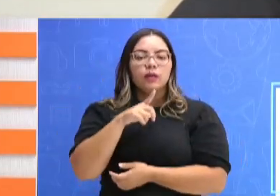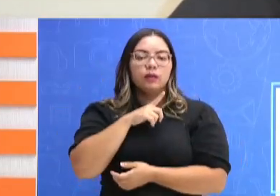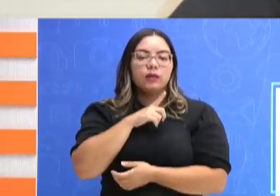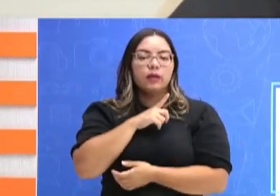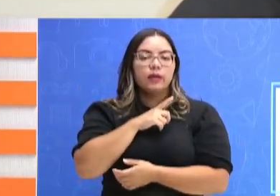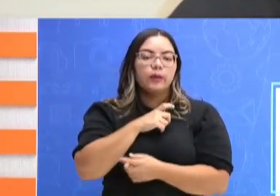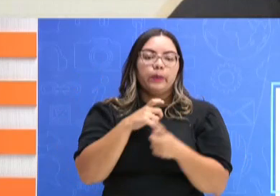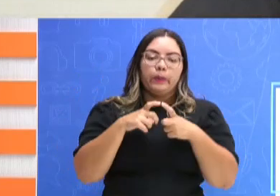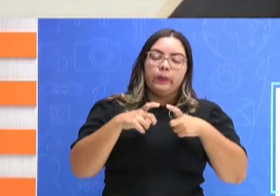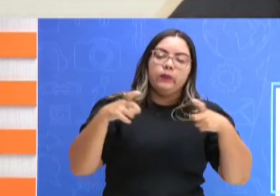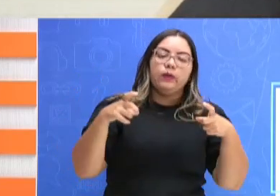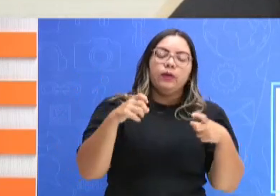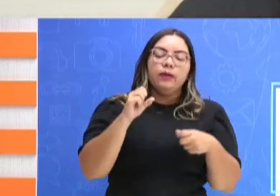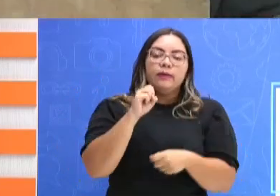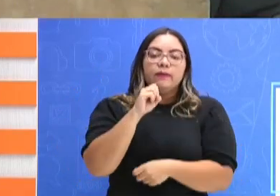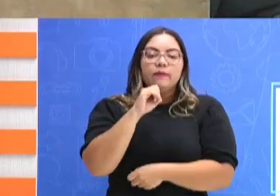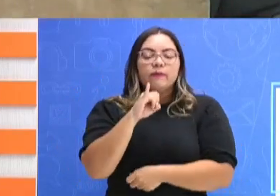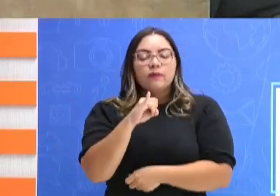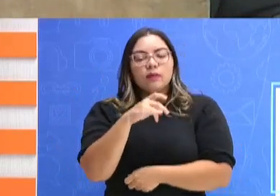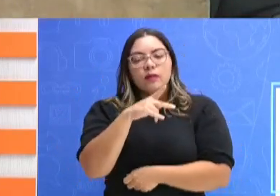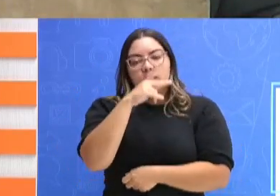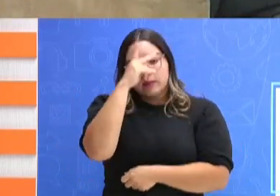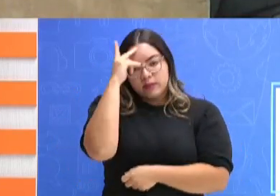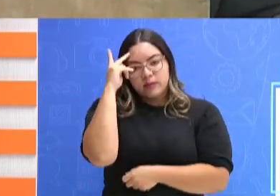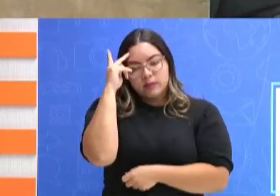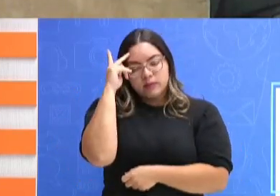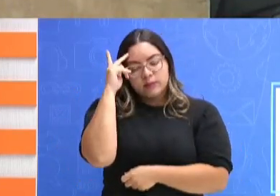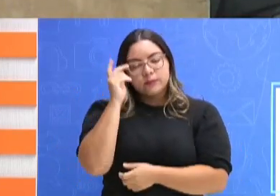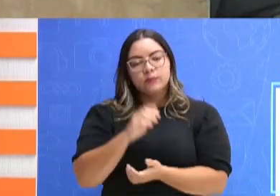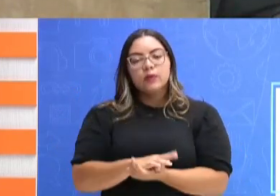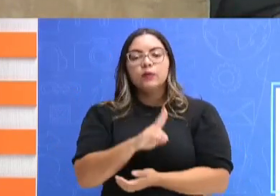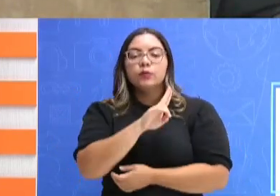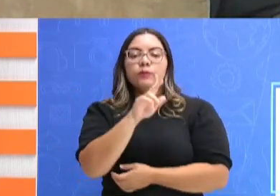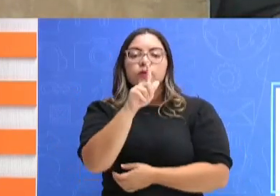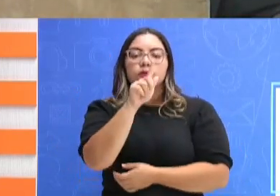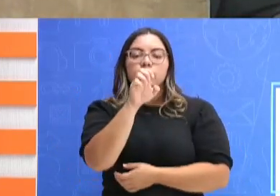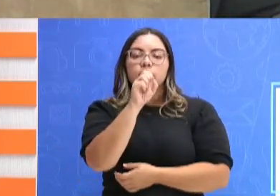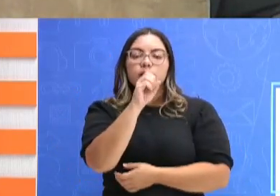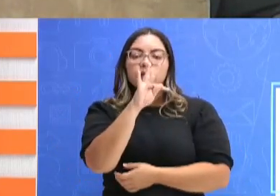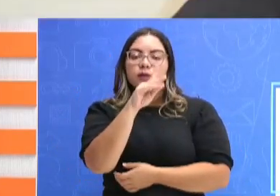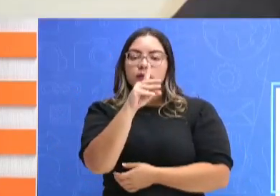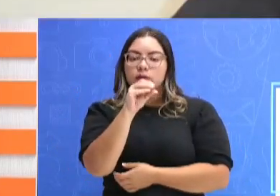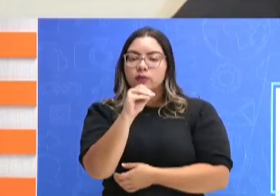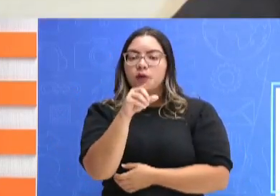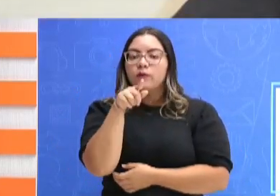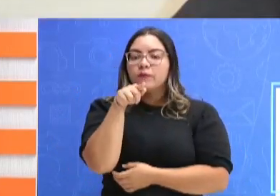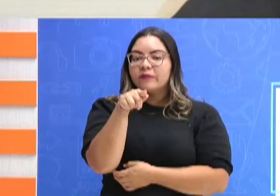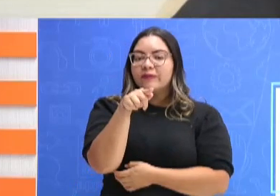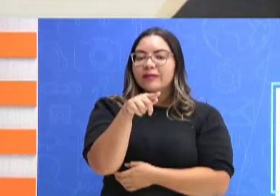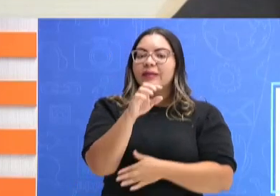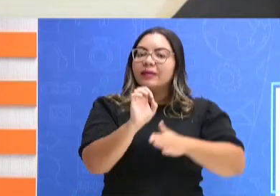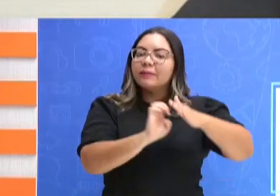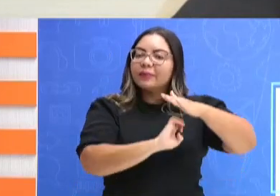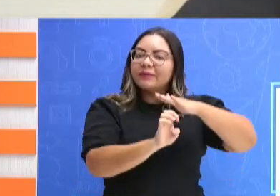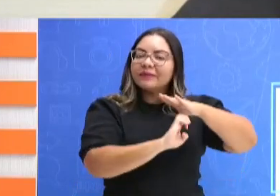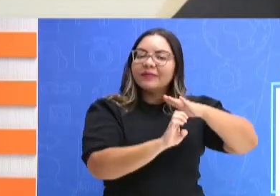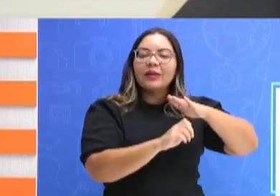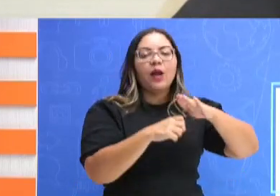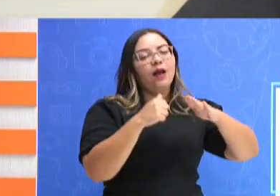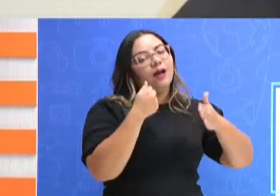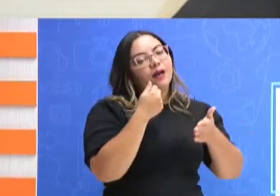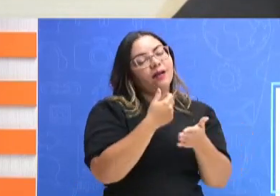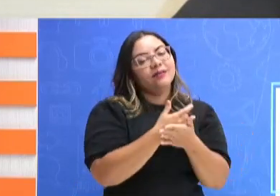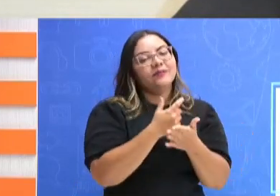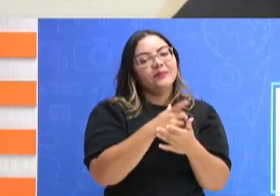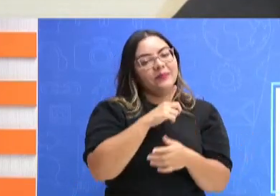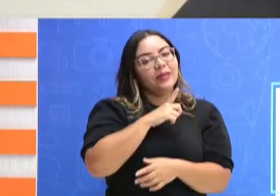coisa esplendorosa. Isso é gestão eficiente, o nome disso. E você que é comerciante, bora cuidar das promoções, meu filho. Vai entrar dinheiro